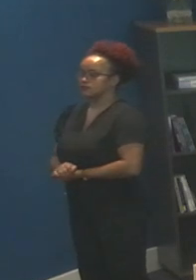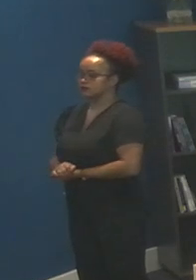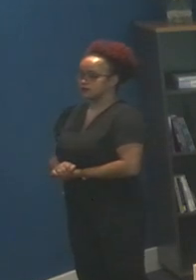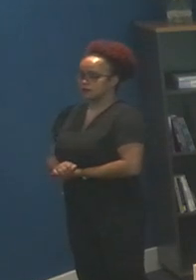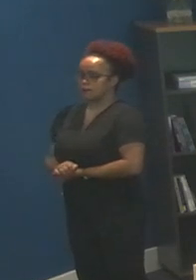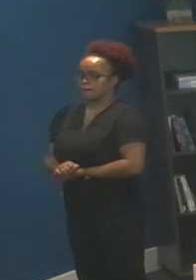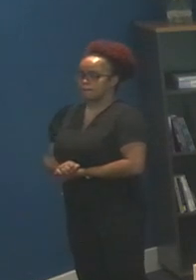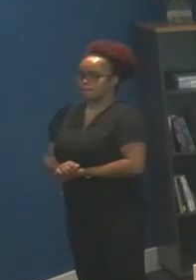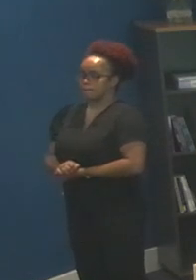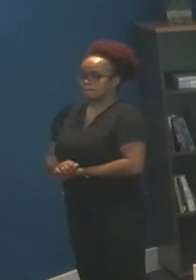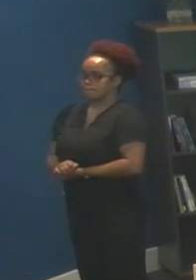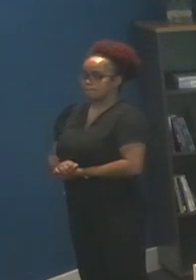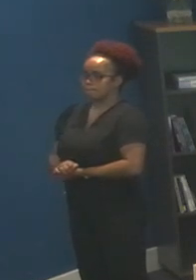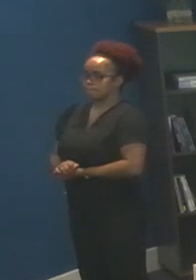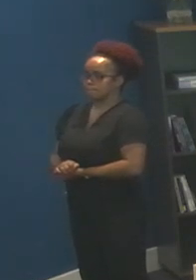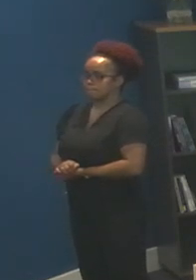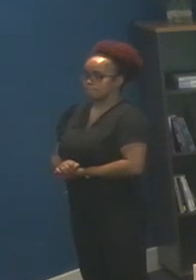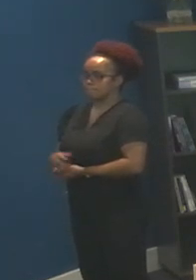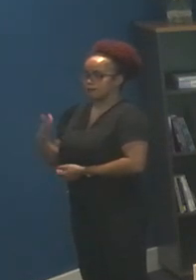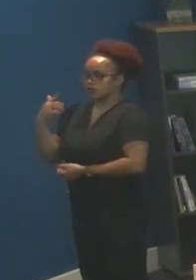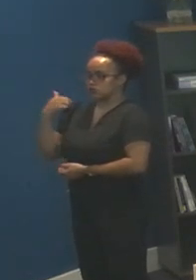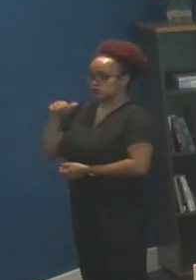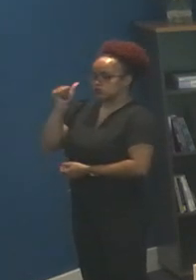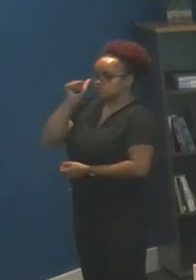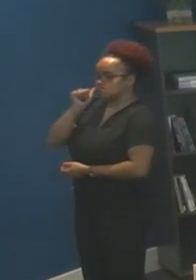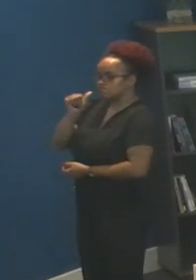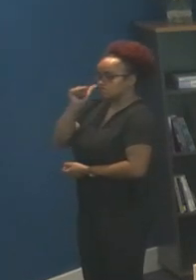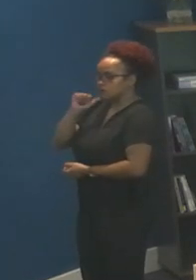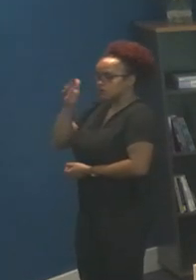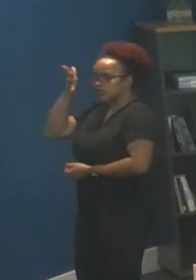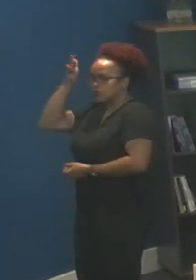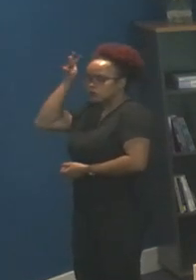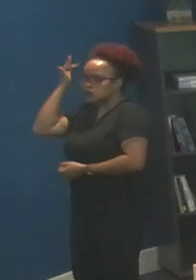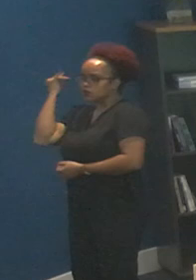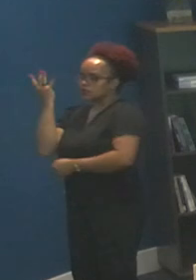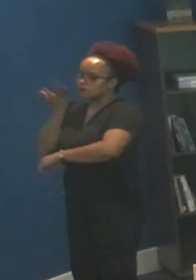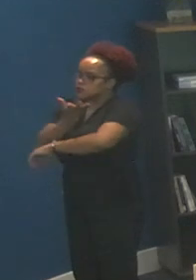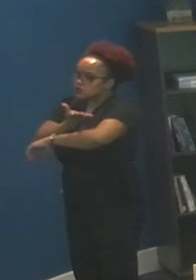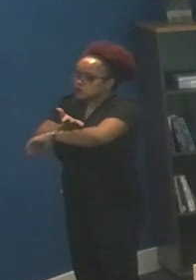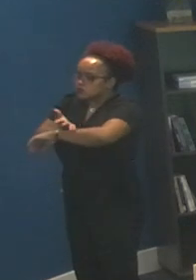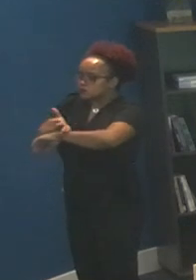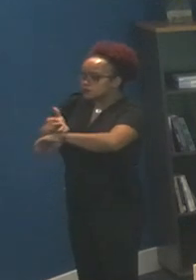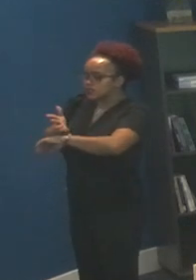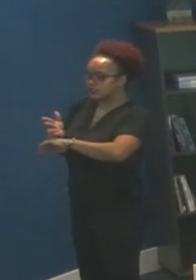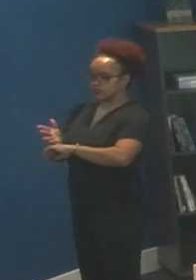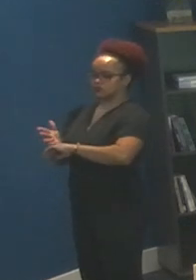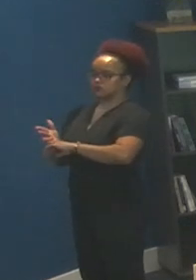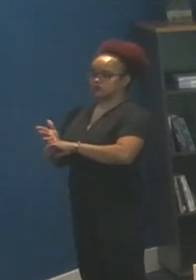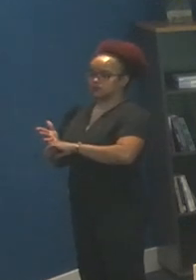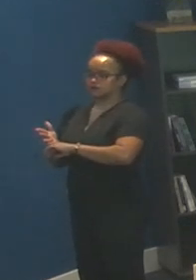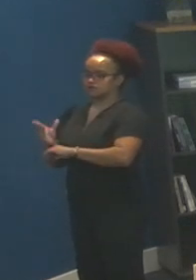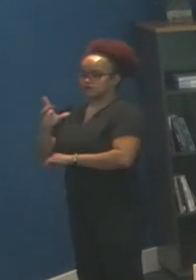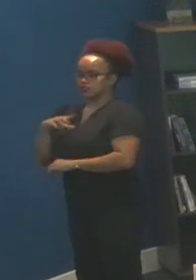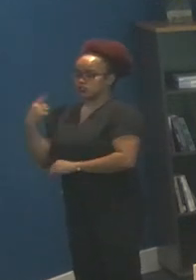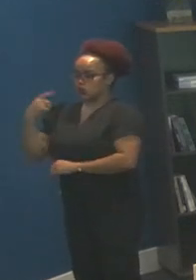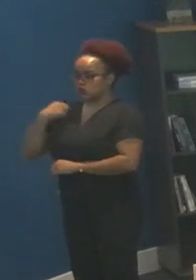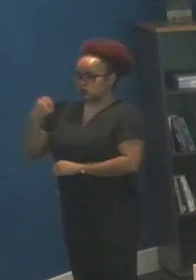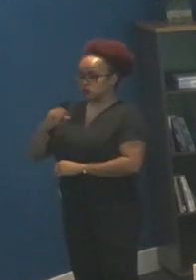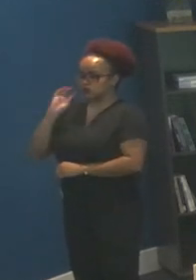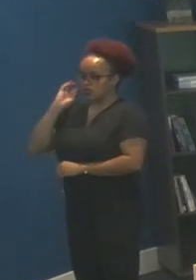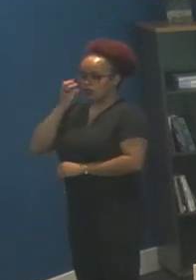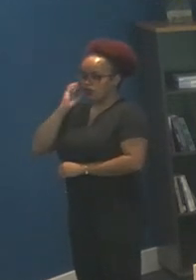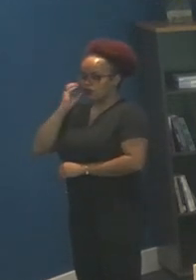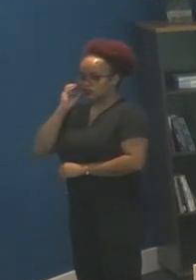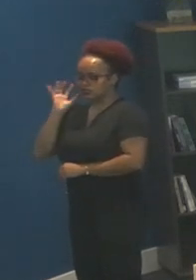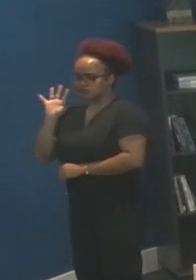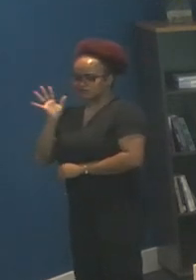Eu sou uma mulher de cabelos bem brancos, bem grisalhos, curtinhos. É, estou de blusa rosa. Rosa